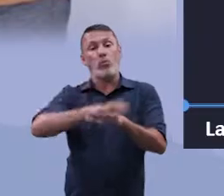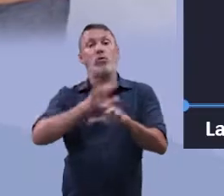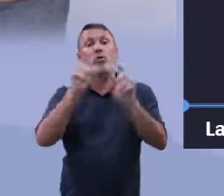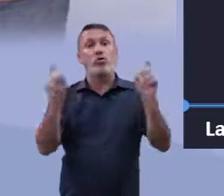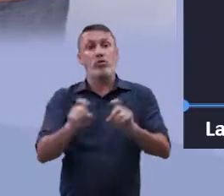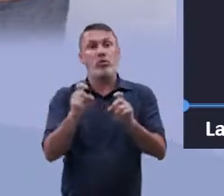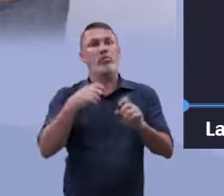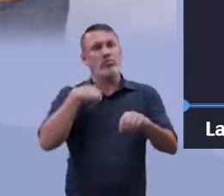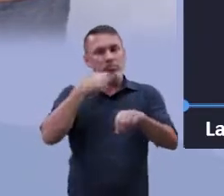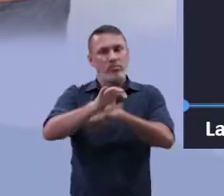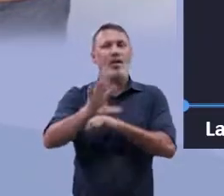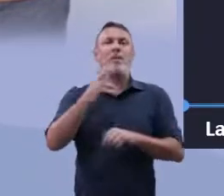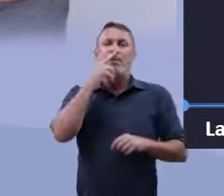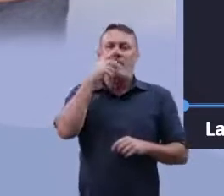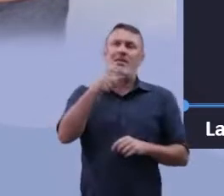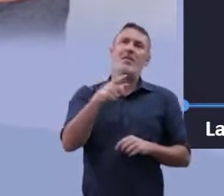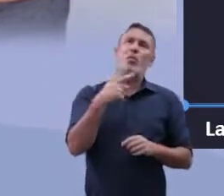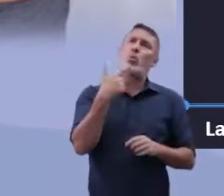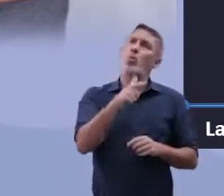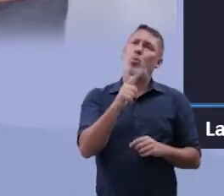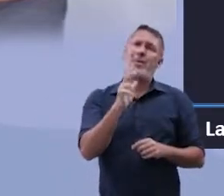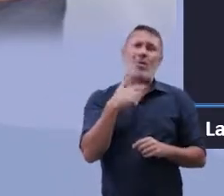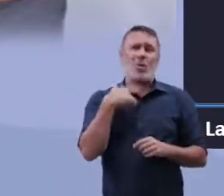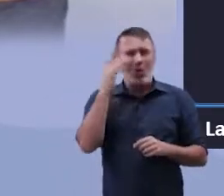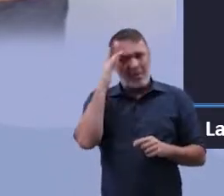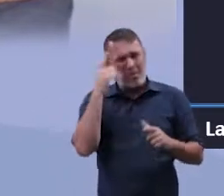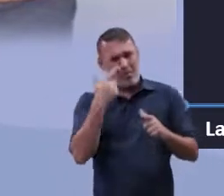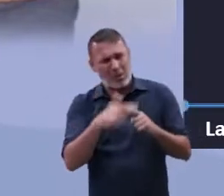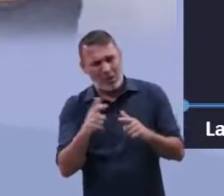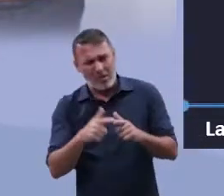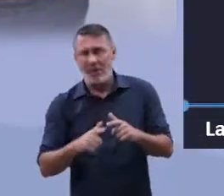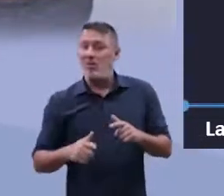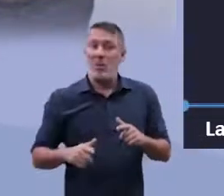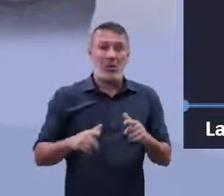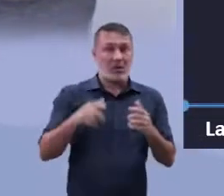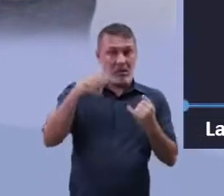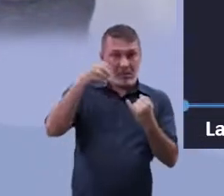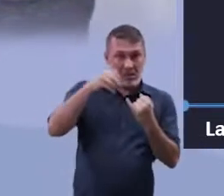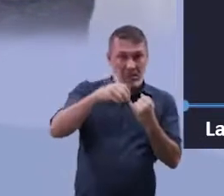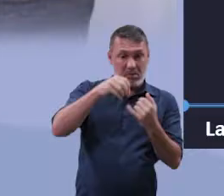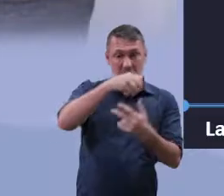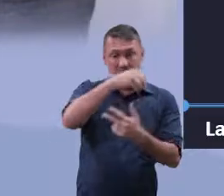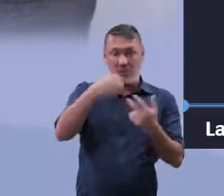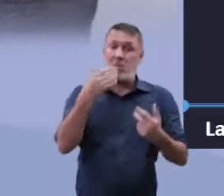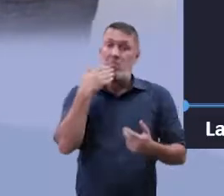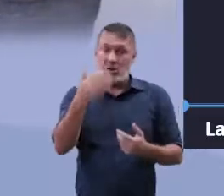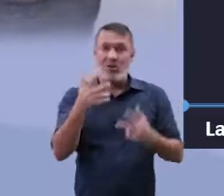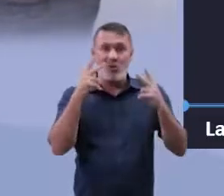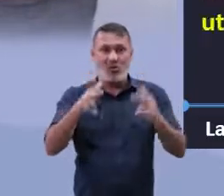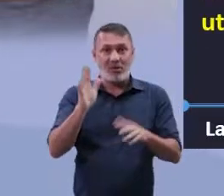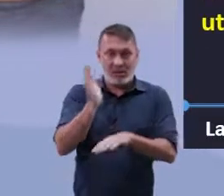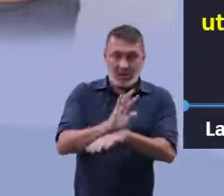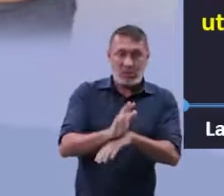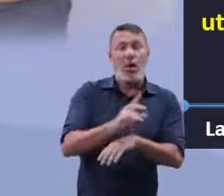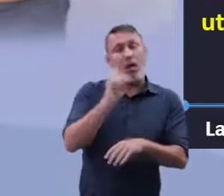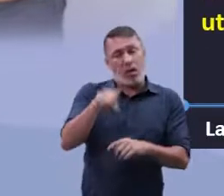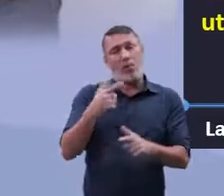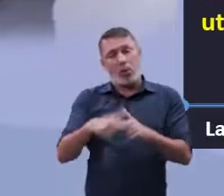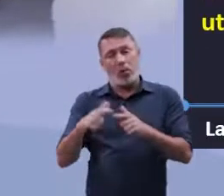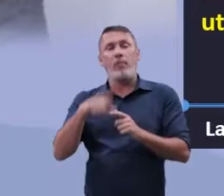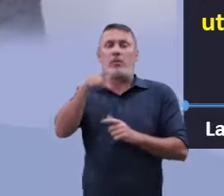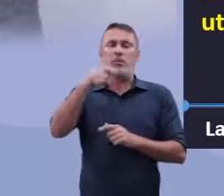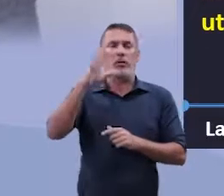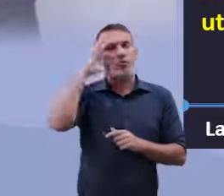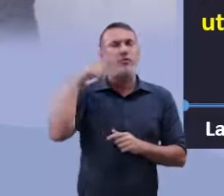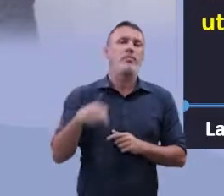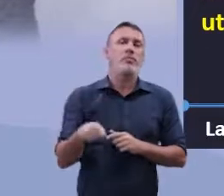um problemão. Mas se o INEP colocar, a exemplo do cinema, se torna um problema e você está ali para resolver